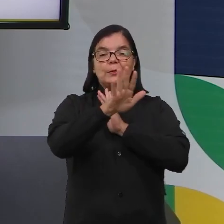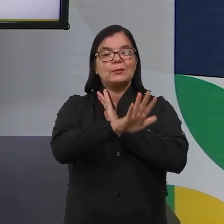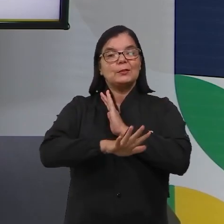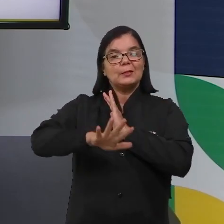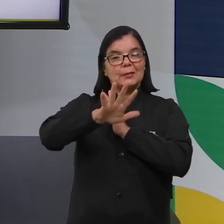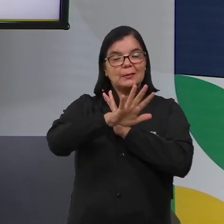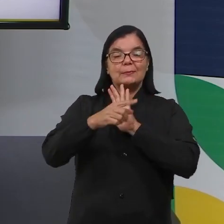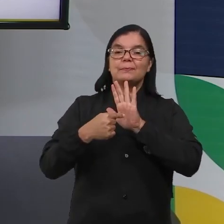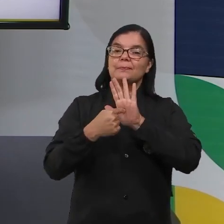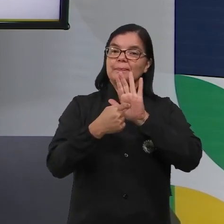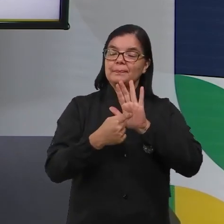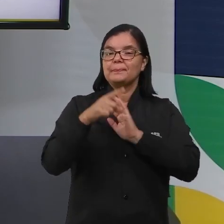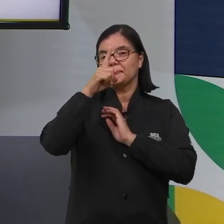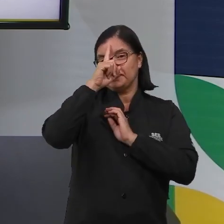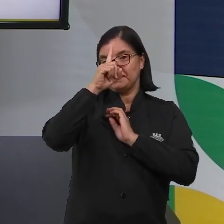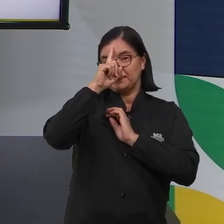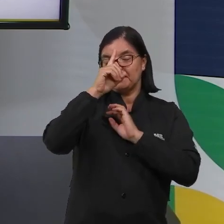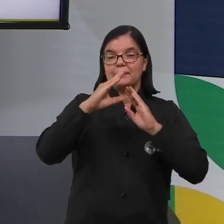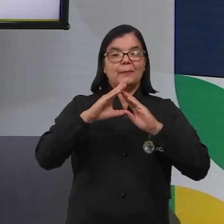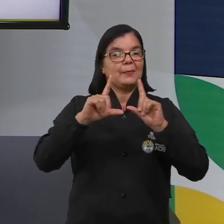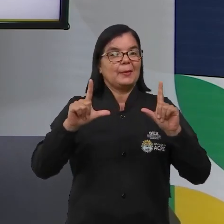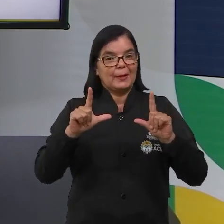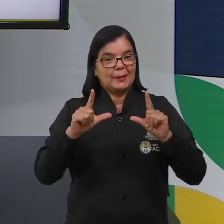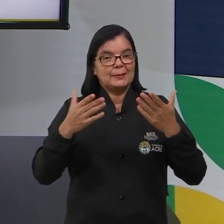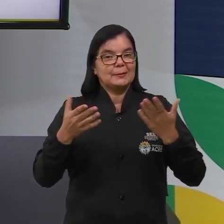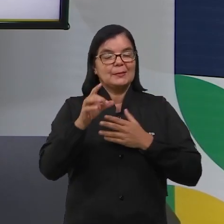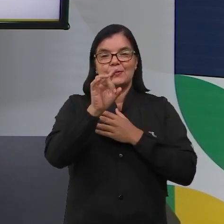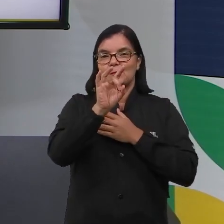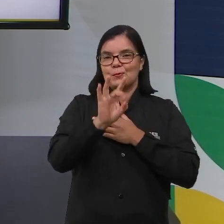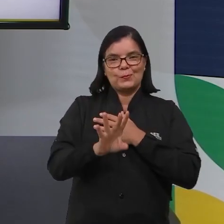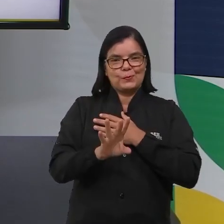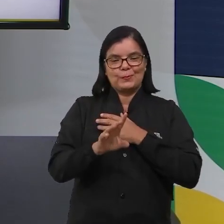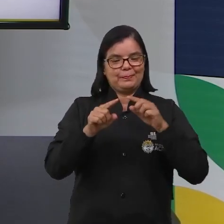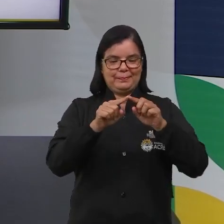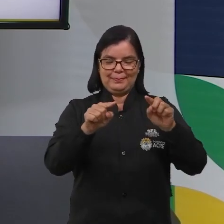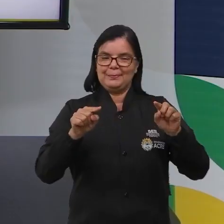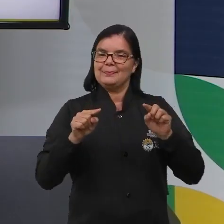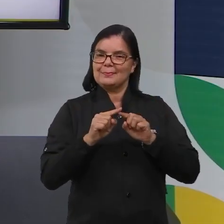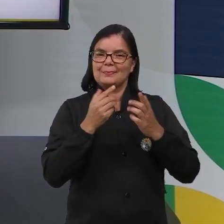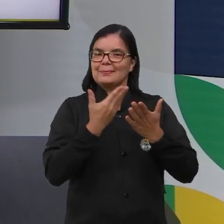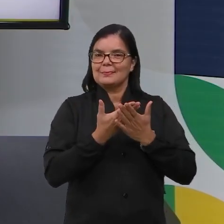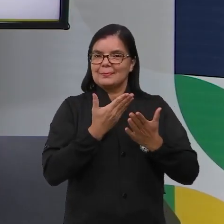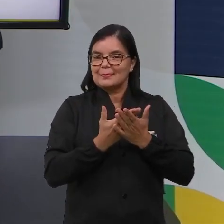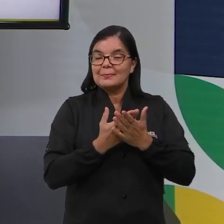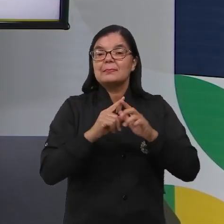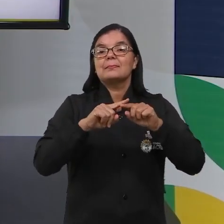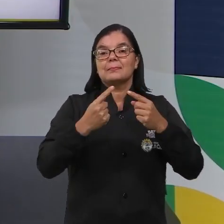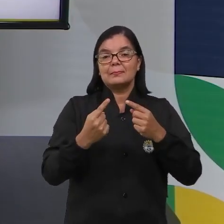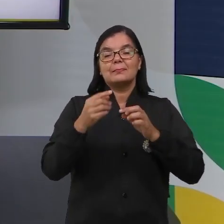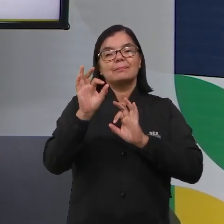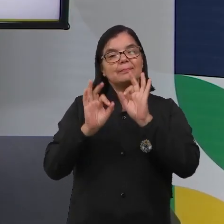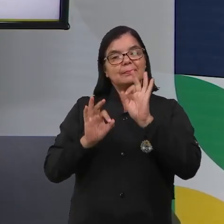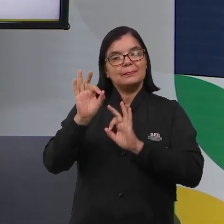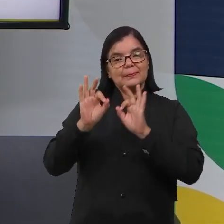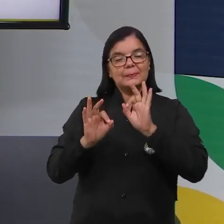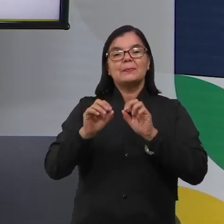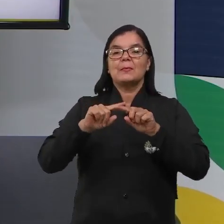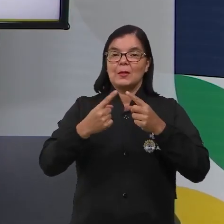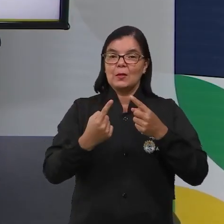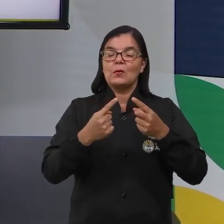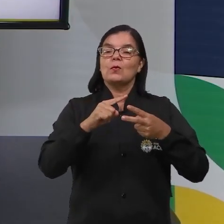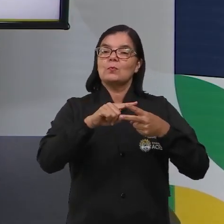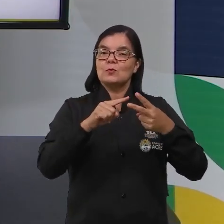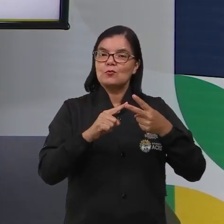que aparece no seu dia a dia, obviamente, não apenas na sala de aula e na escola, como essa construção de sentido aparece,